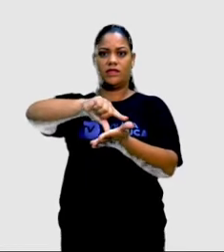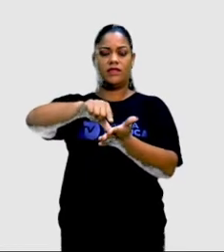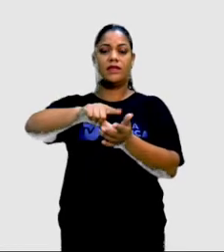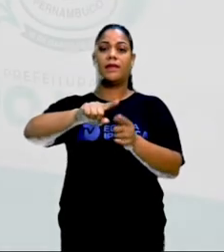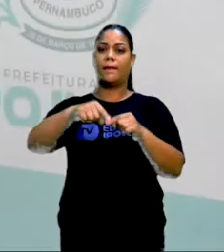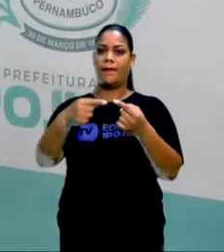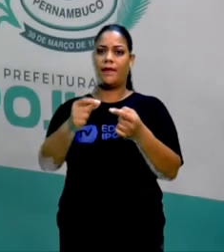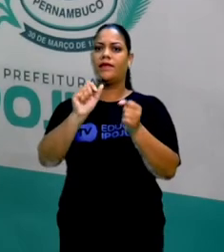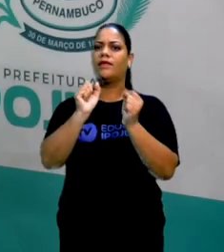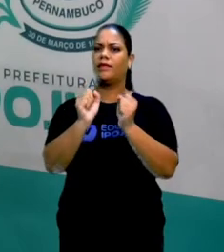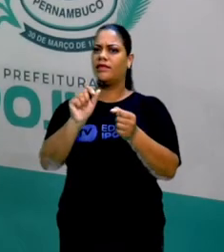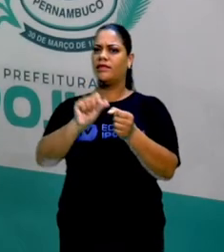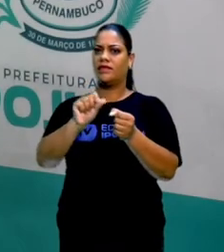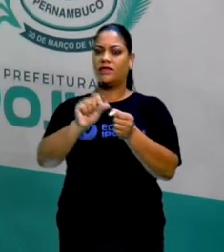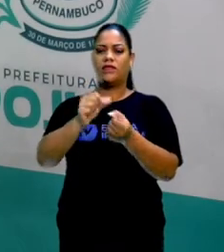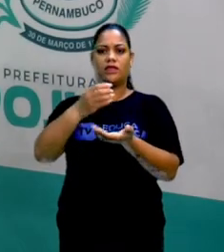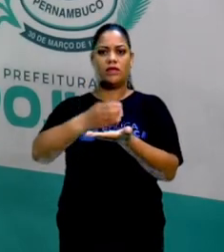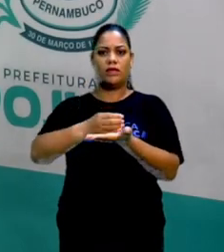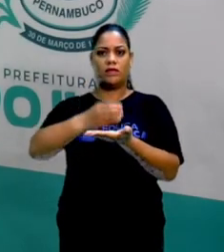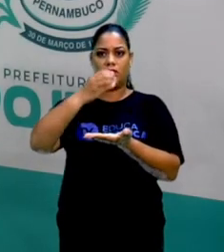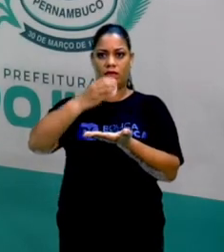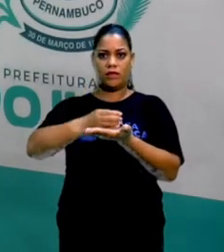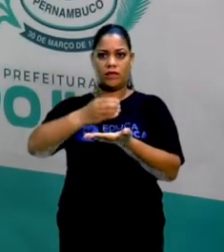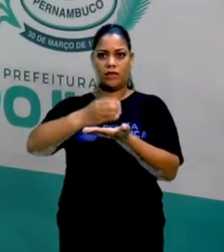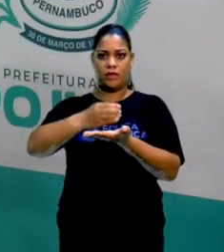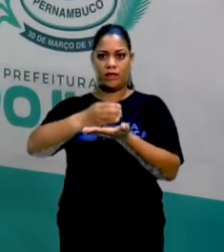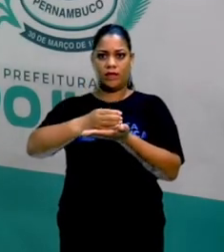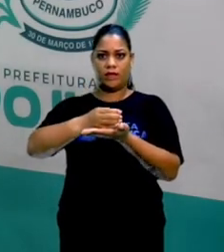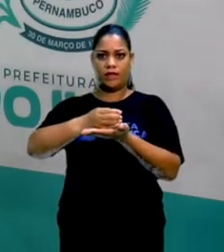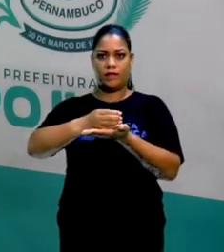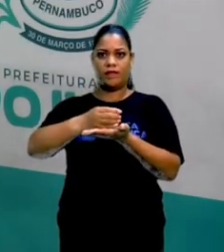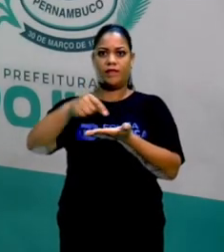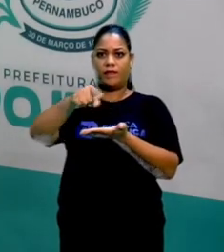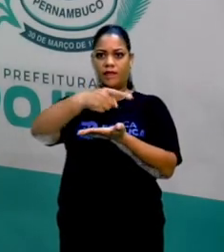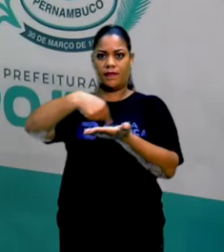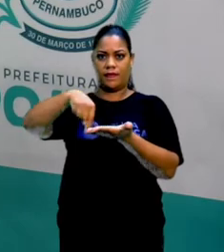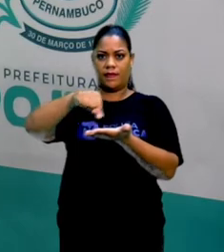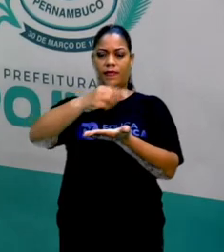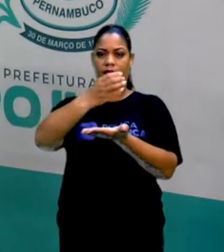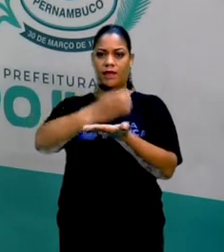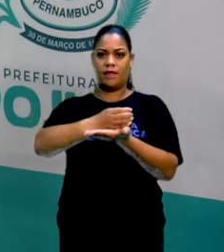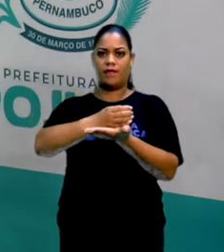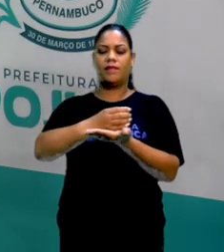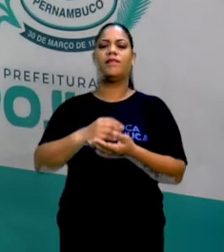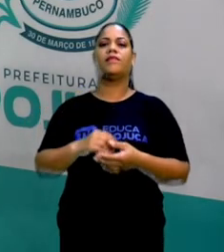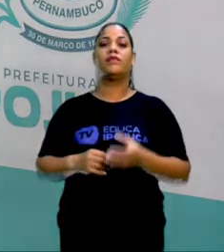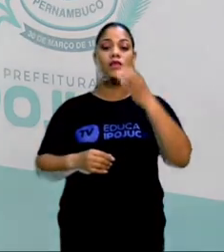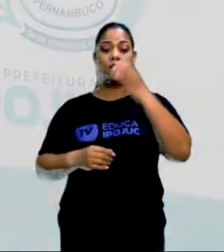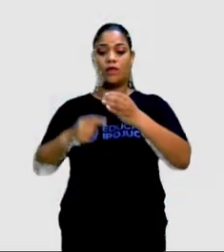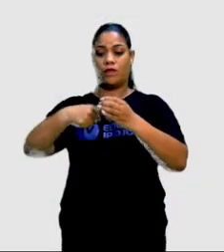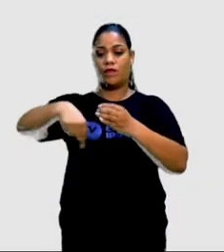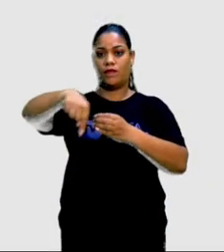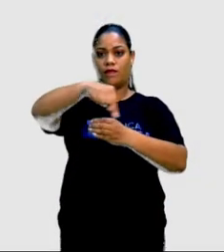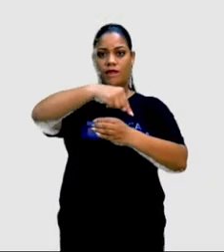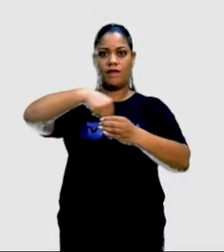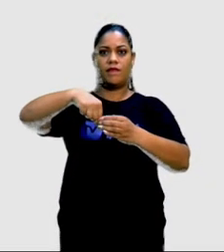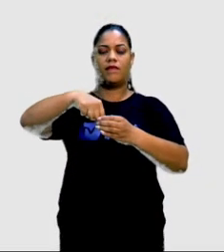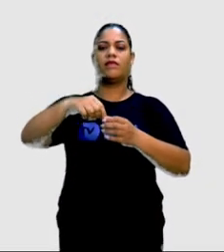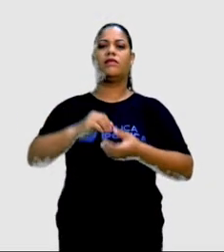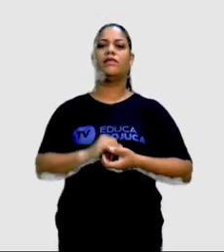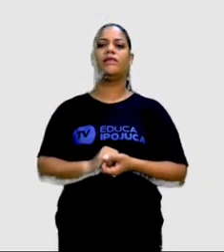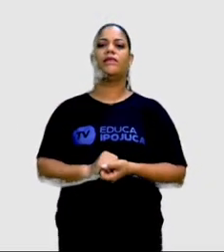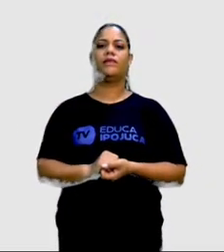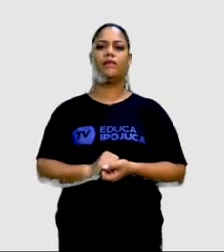mas ela também pode ser feita com o copo, que é a circunferência do copo, certo? Então vocês tentem fazer. Elas